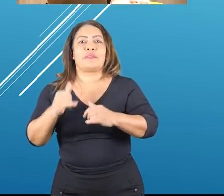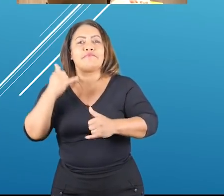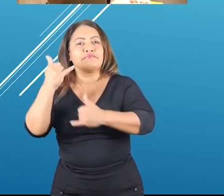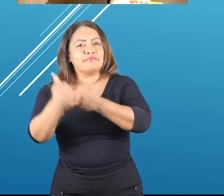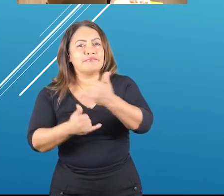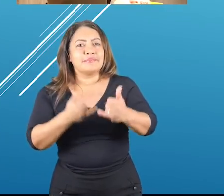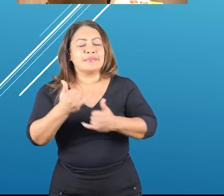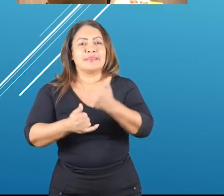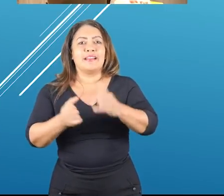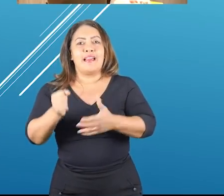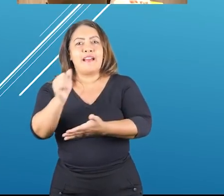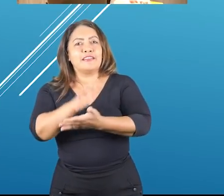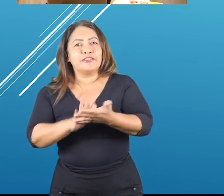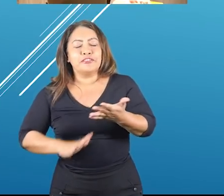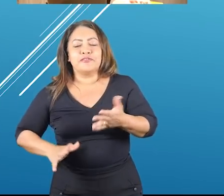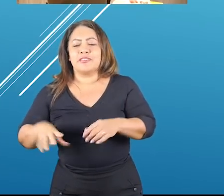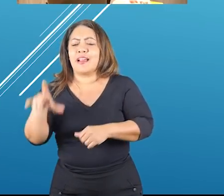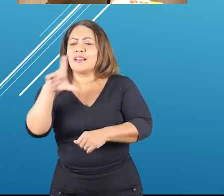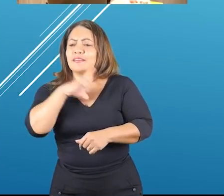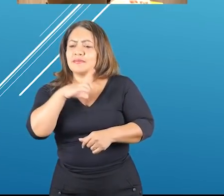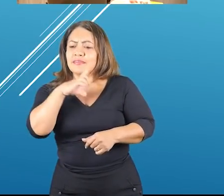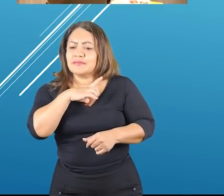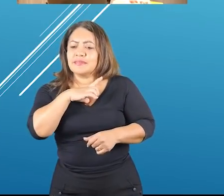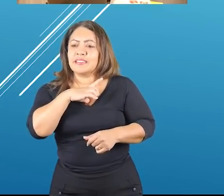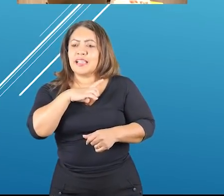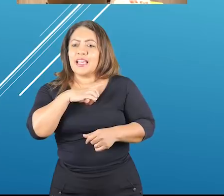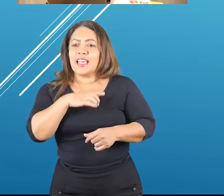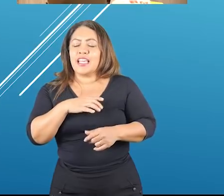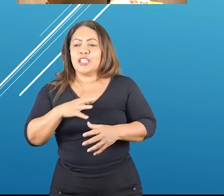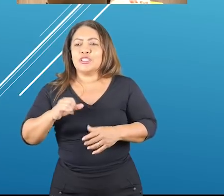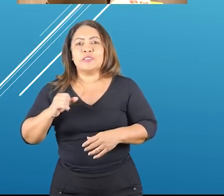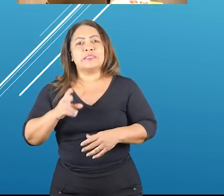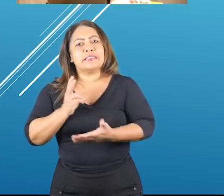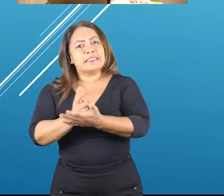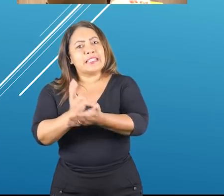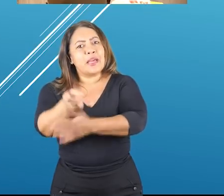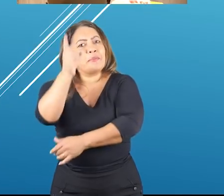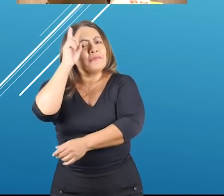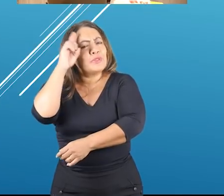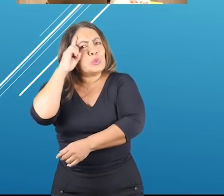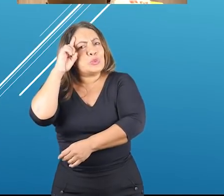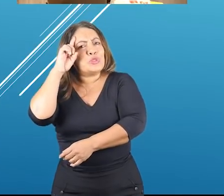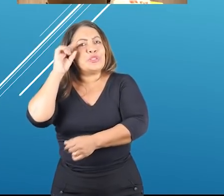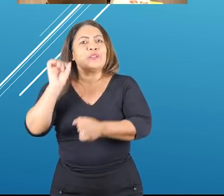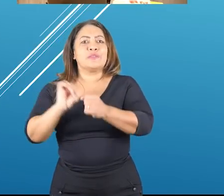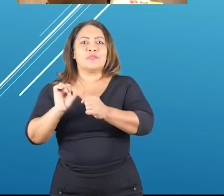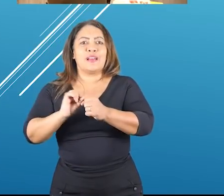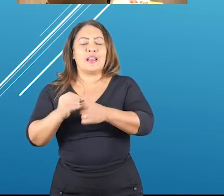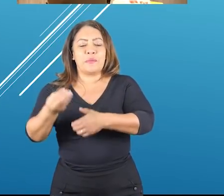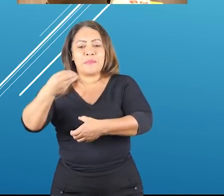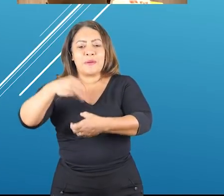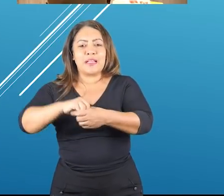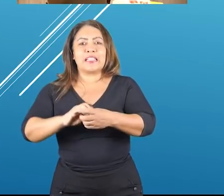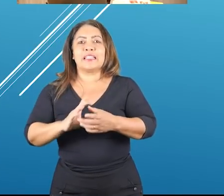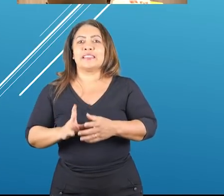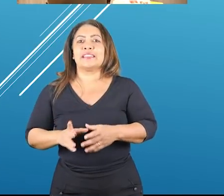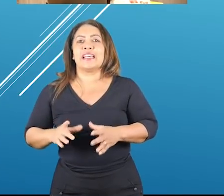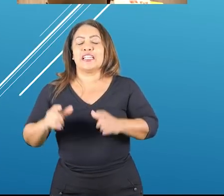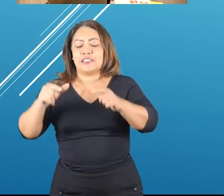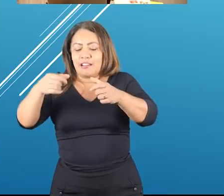Músicas, brincadeiras, atividades corriqueiras do cotidiano das crianças, que elas possam se